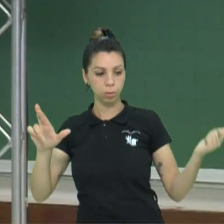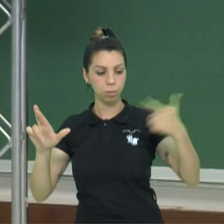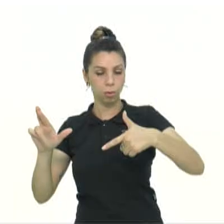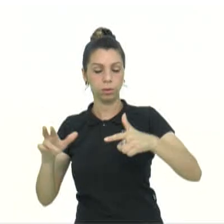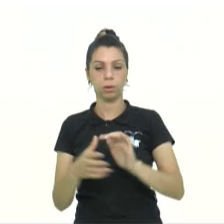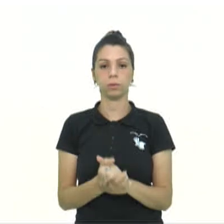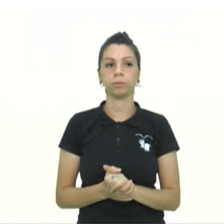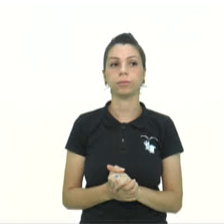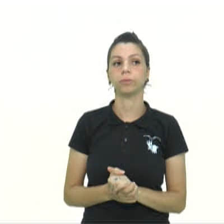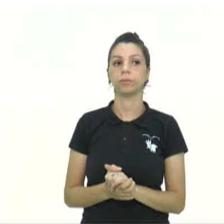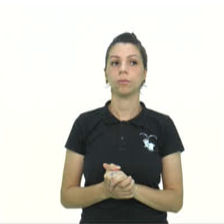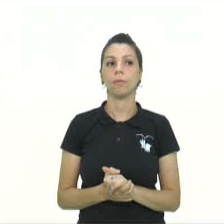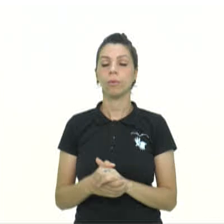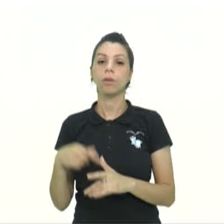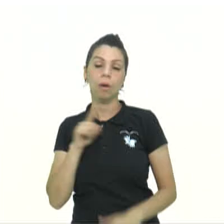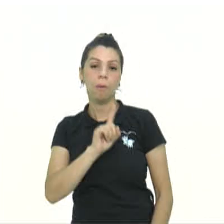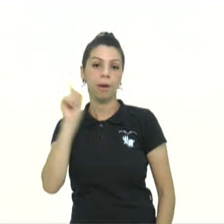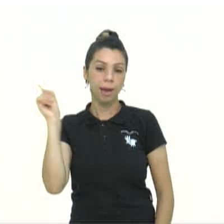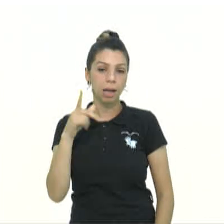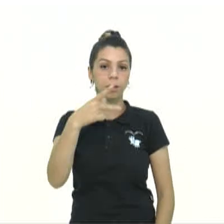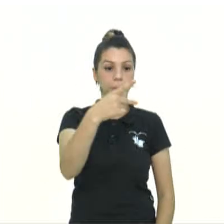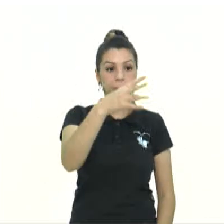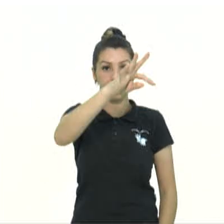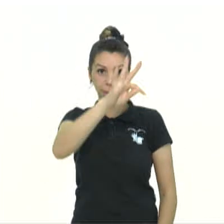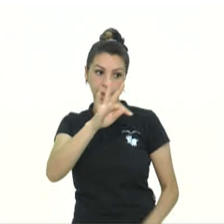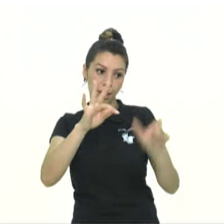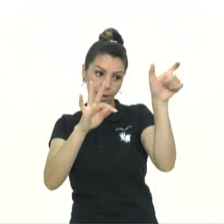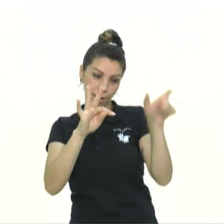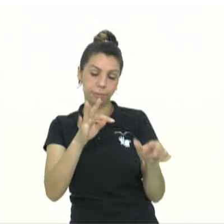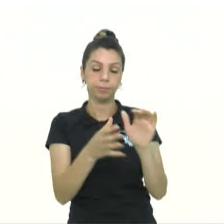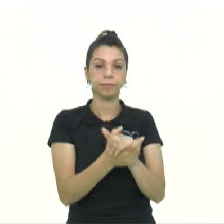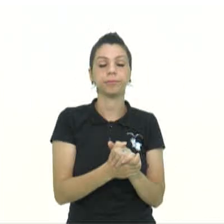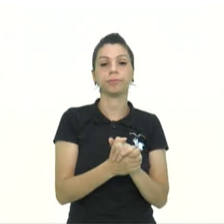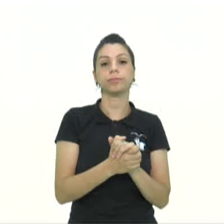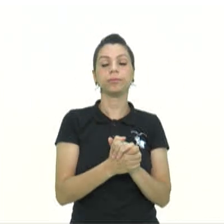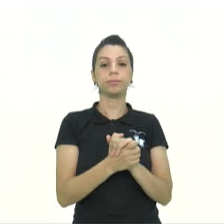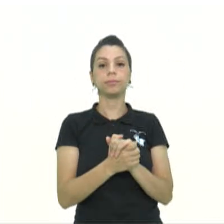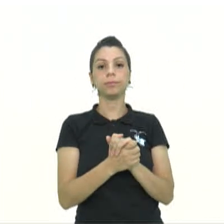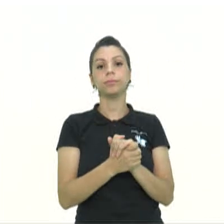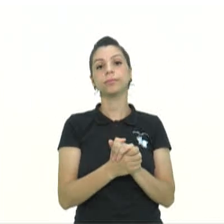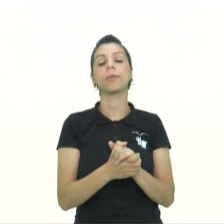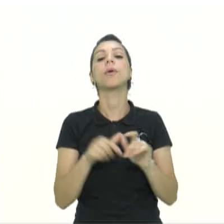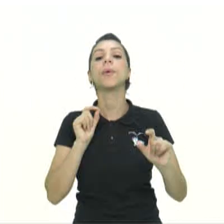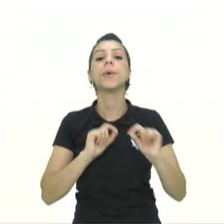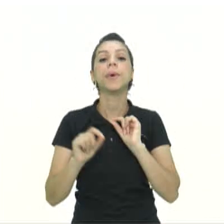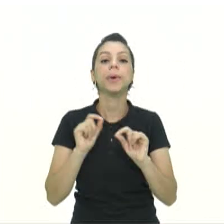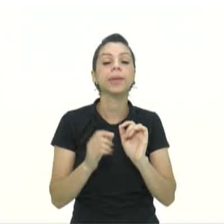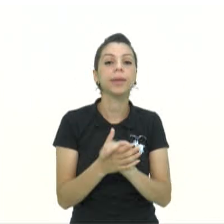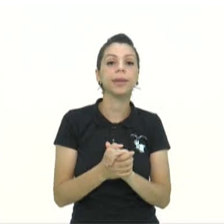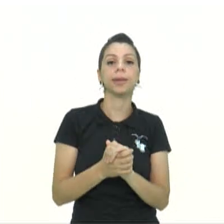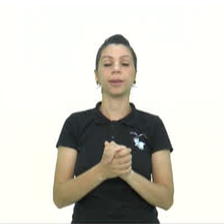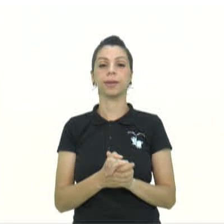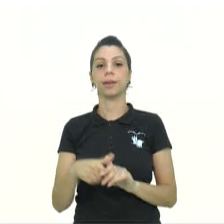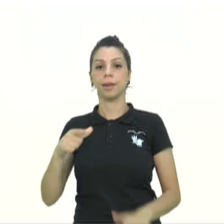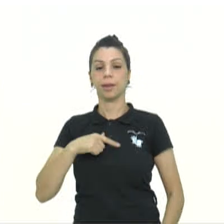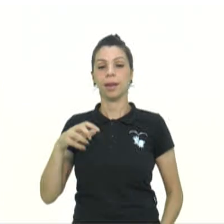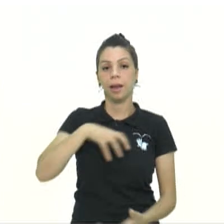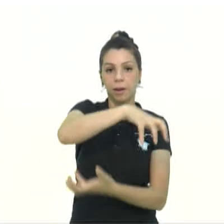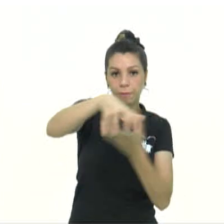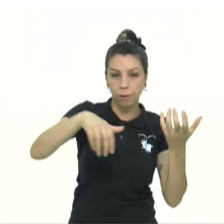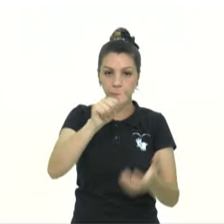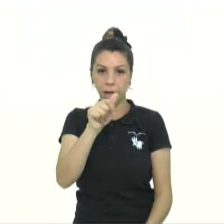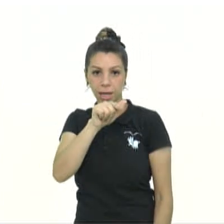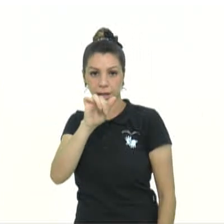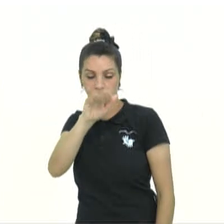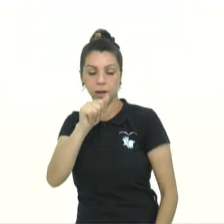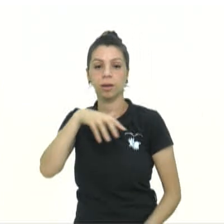Ele, que era do Partido dos Trabalhadores, o PT, defendia a reforma agrária, a formação de um governo popular,